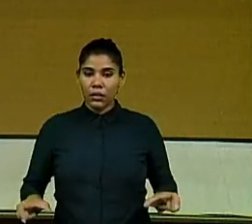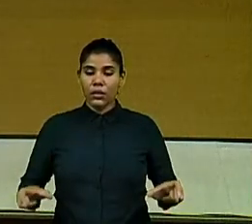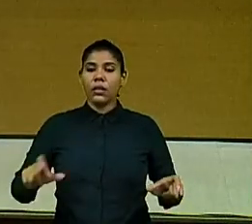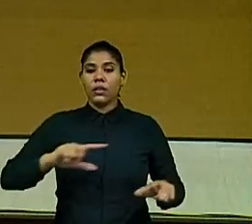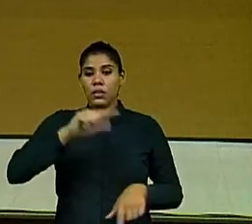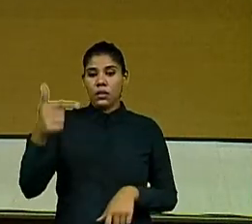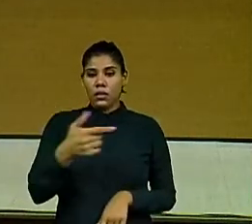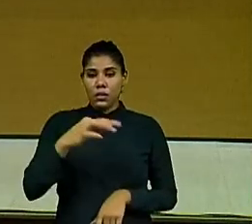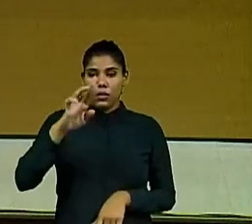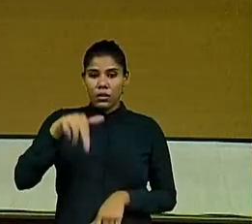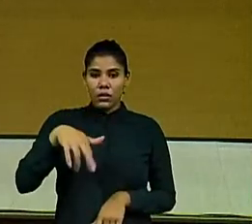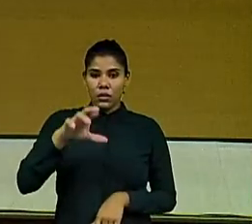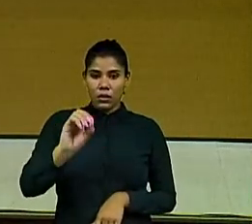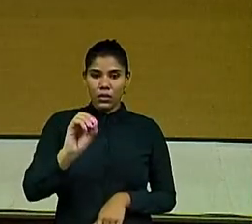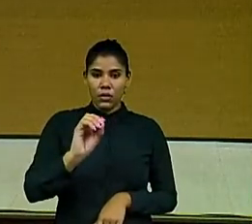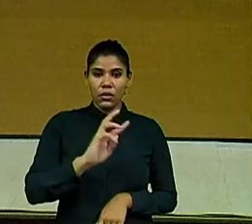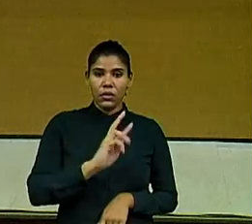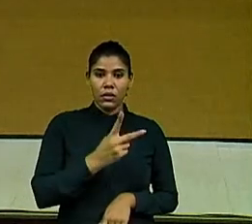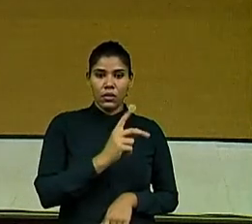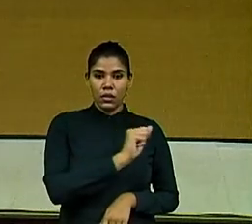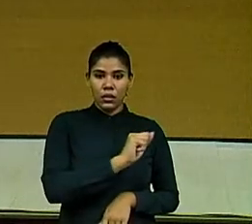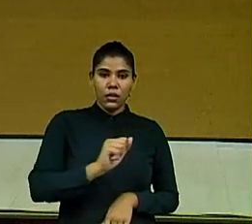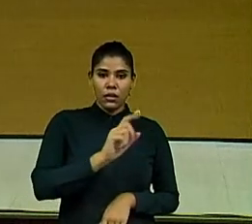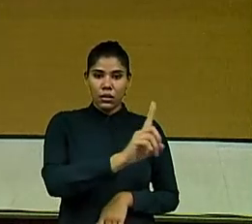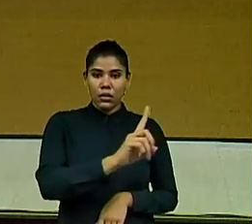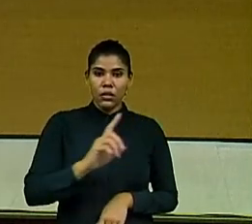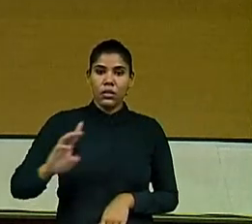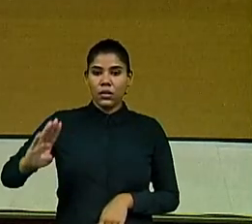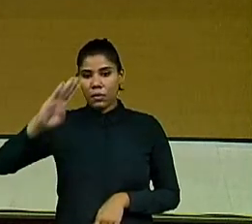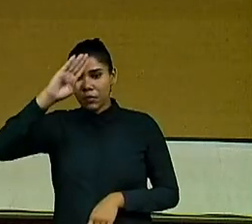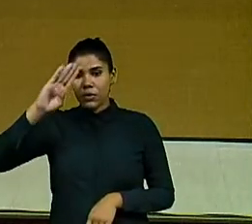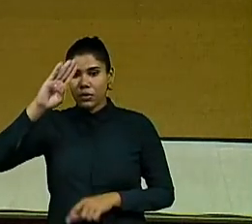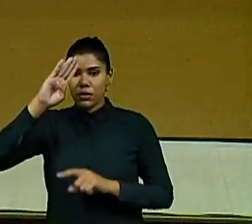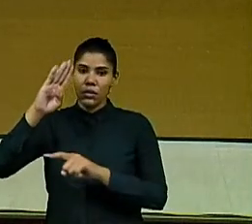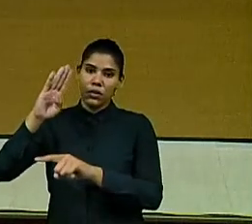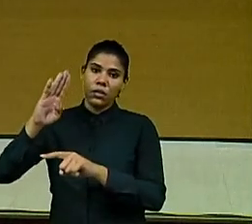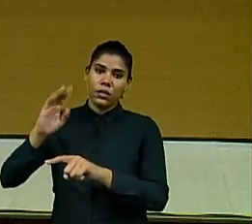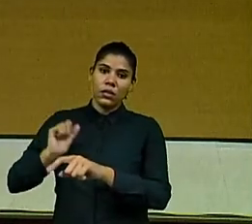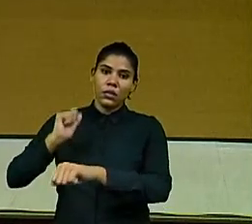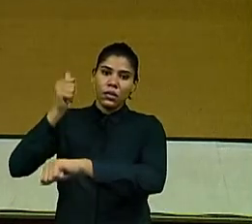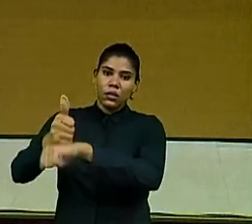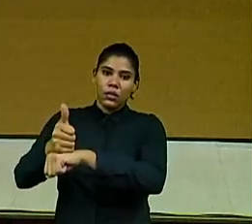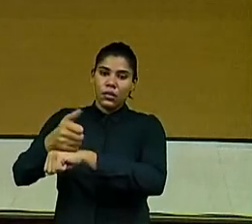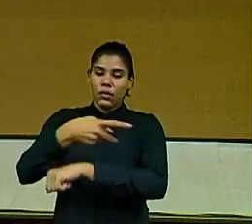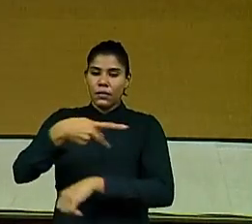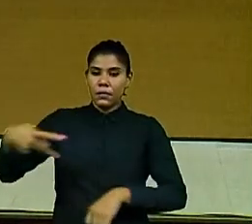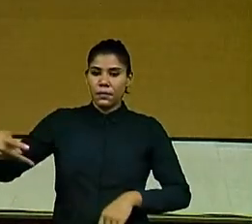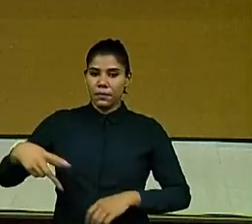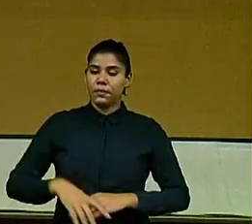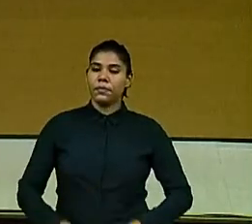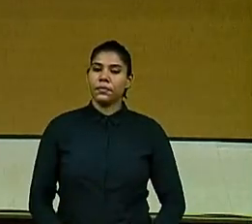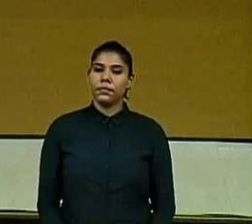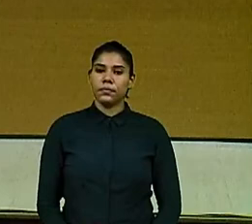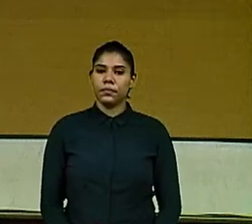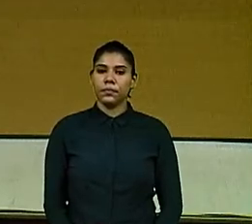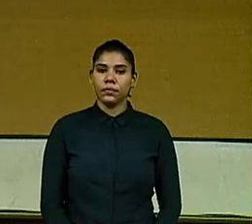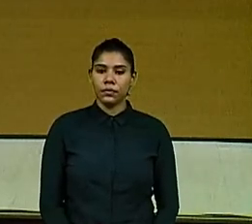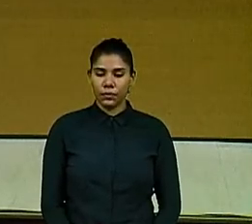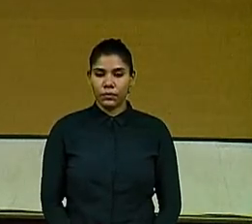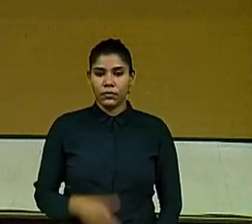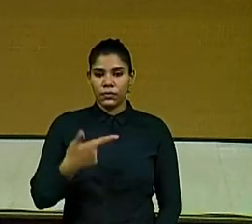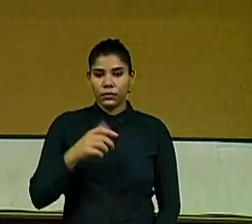segundo turno Fernando Haddad Jair bolsonaro aonde Jair bolsonaro foi eleito né em